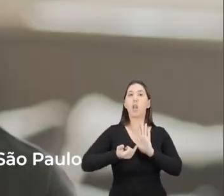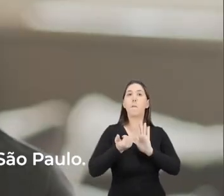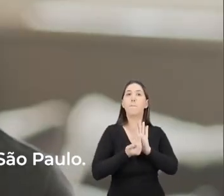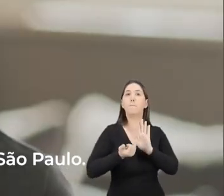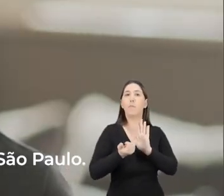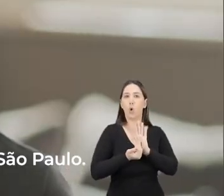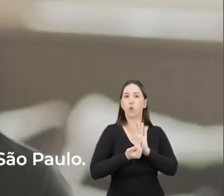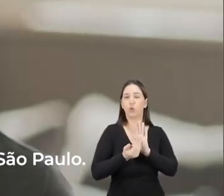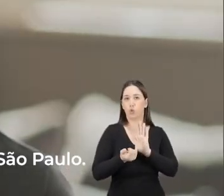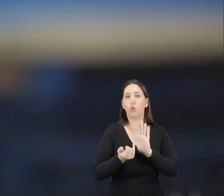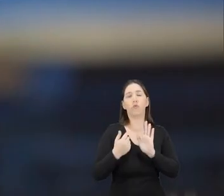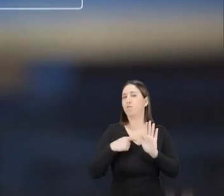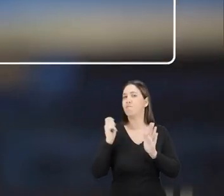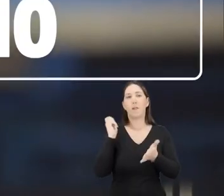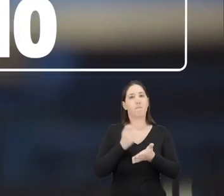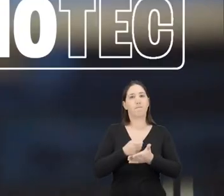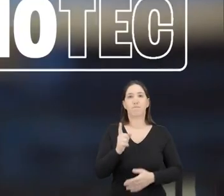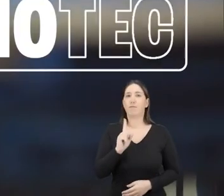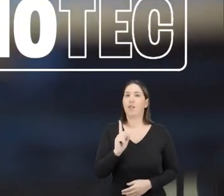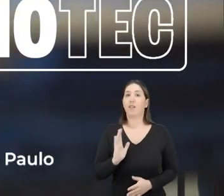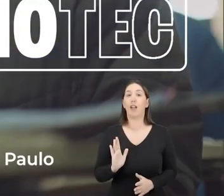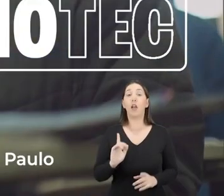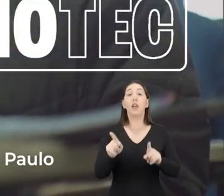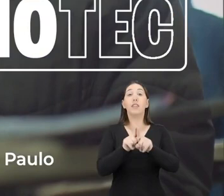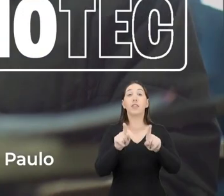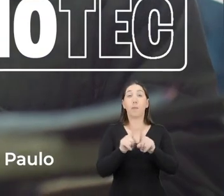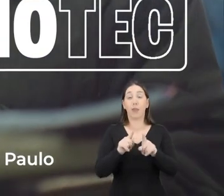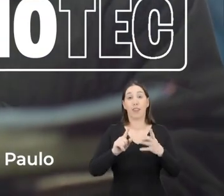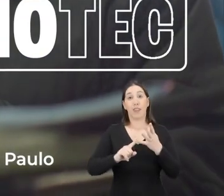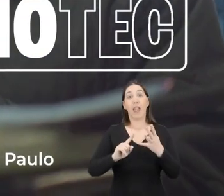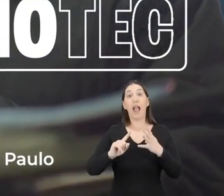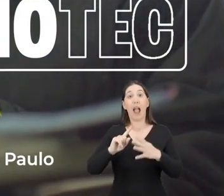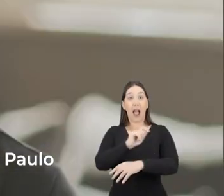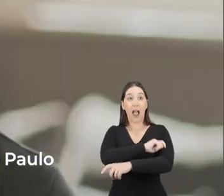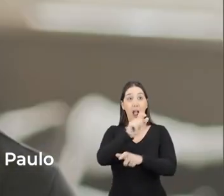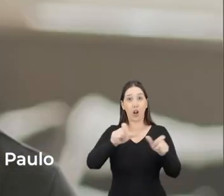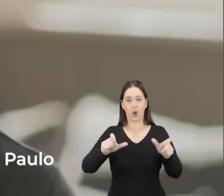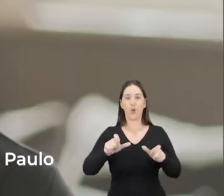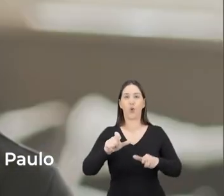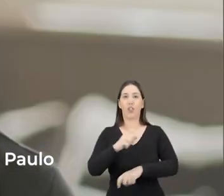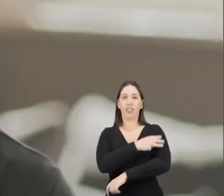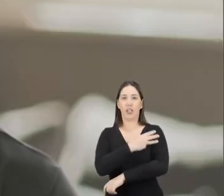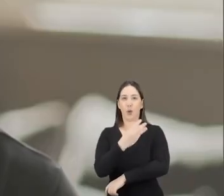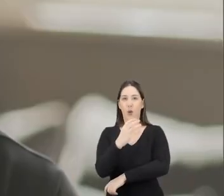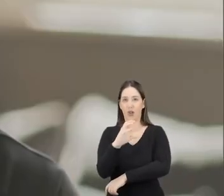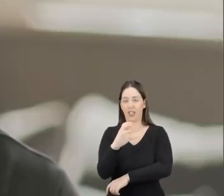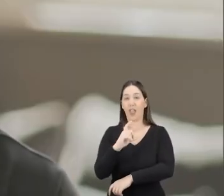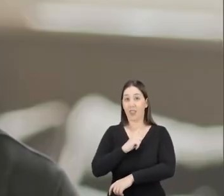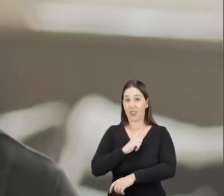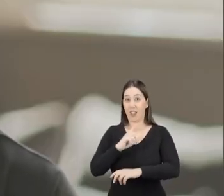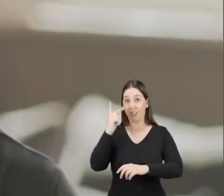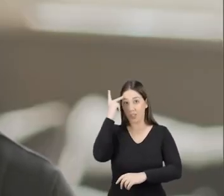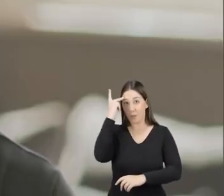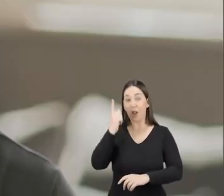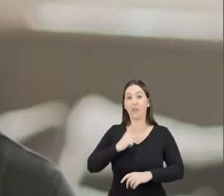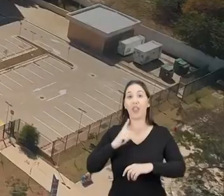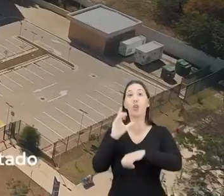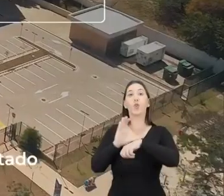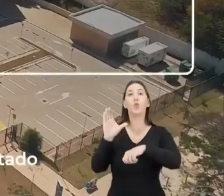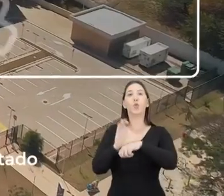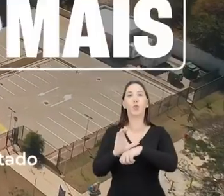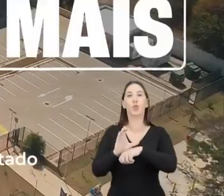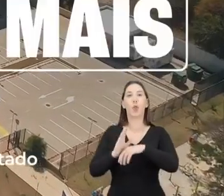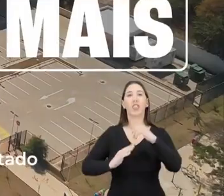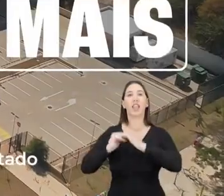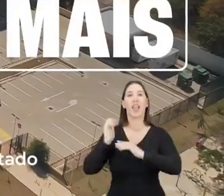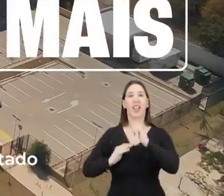não vai pagar imposto em São Paulo. Vem o Mediotec, para que todos os alunos do Ensino Médio de São Paulo possam ter o curso técnico.